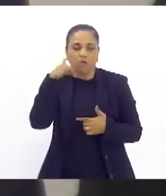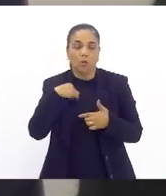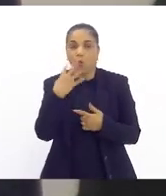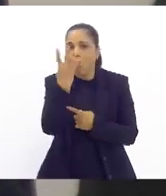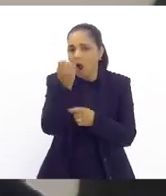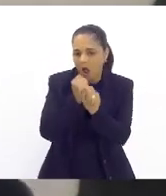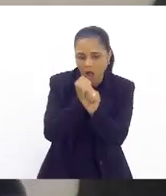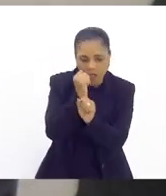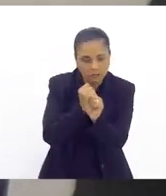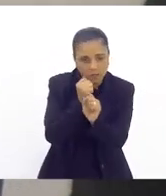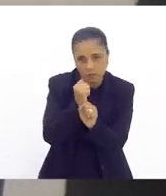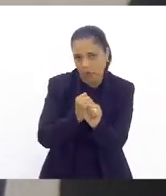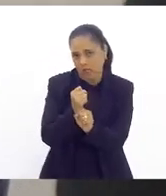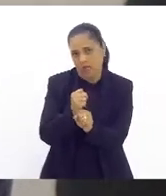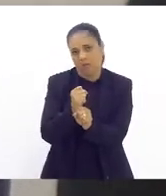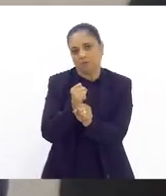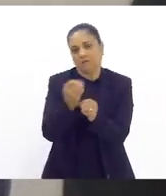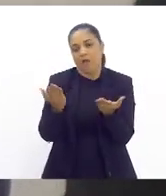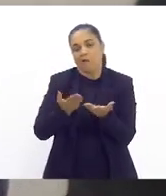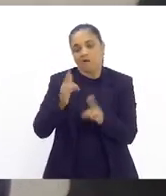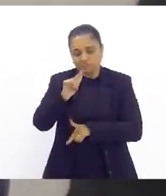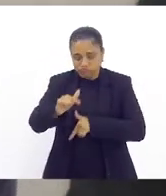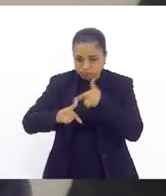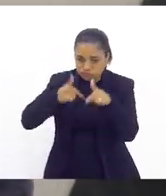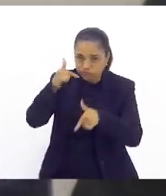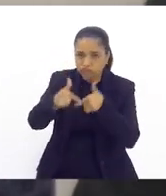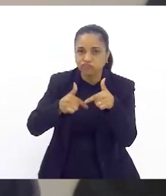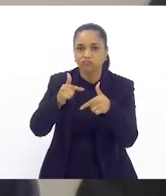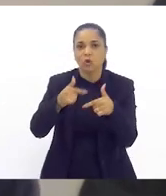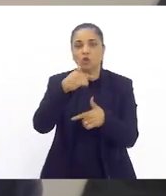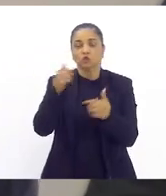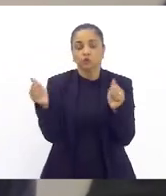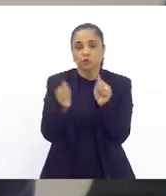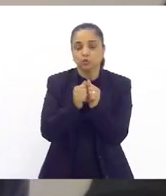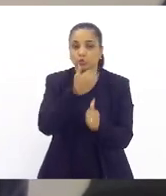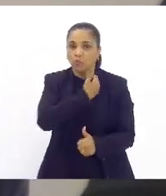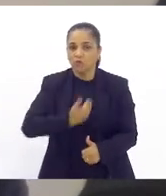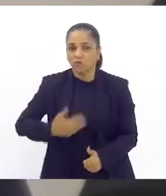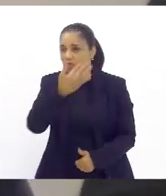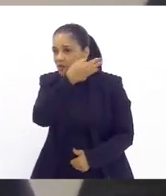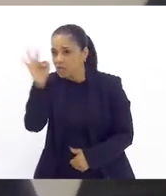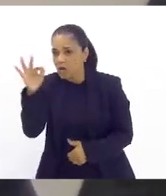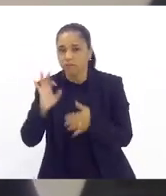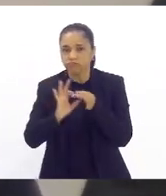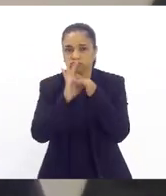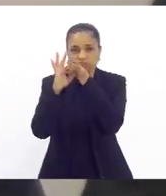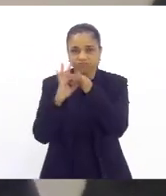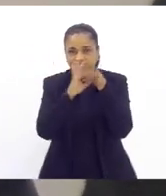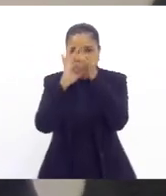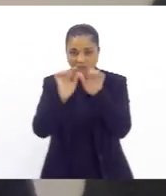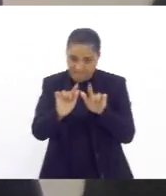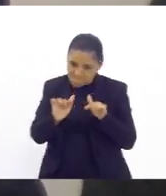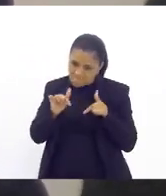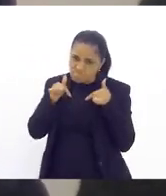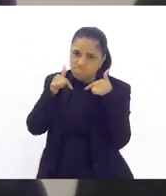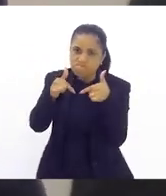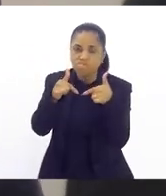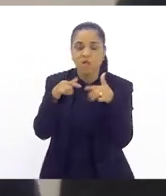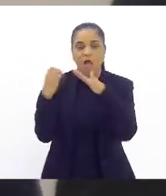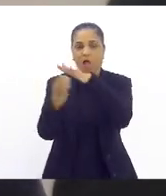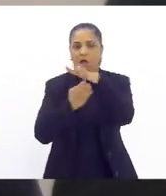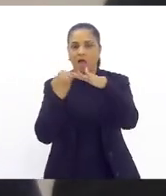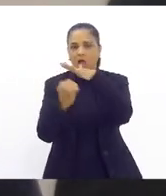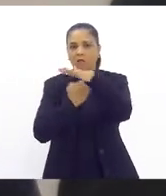isso aqui e agora nós estamos dispostos a no governo federal juntar a força com vocês enfrentar a agência reguladora